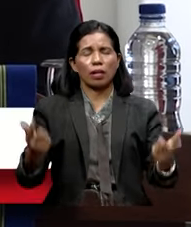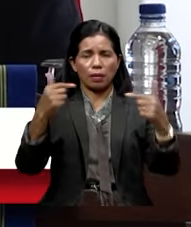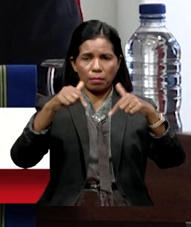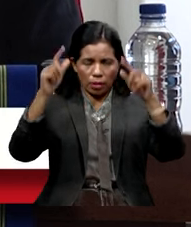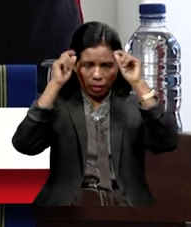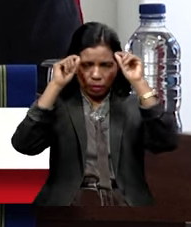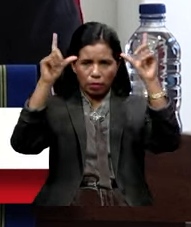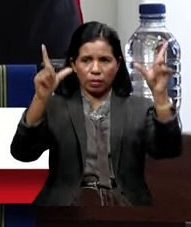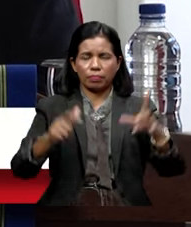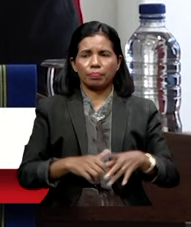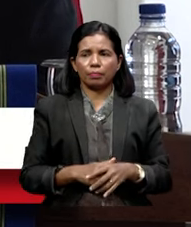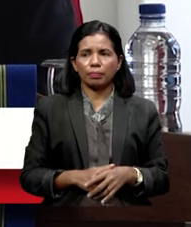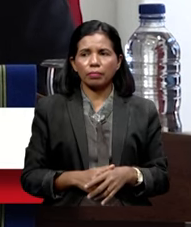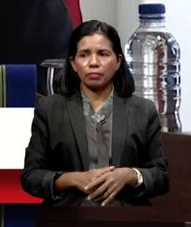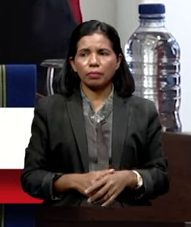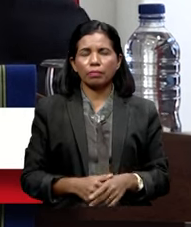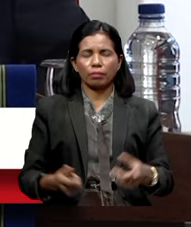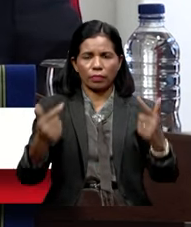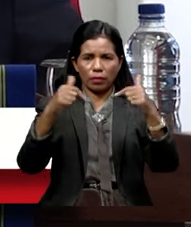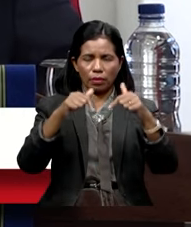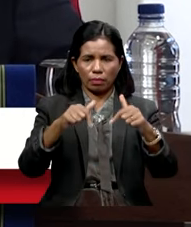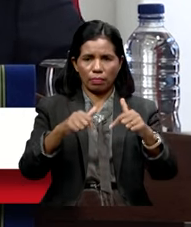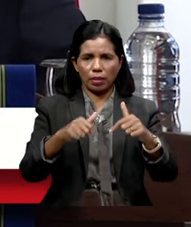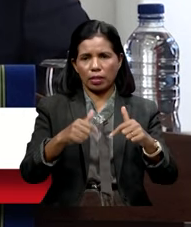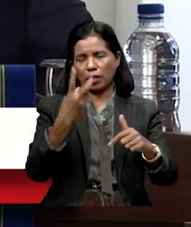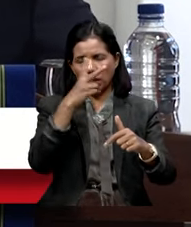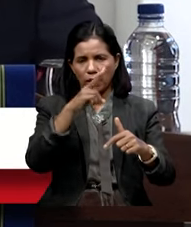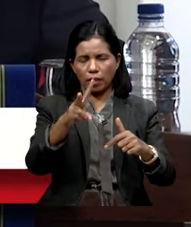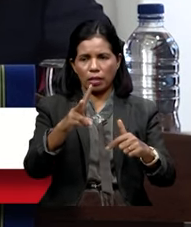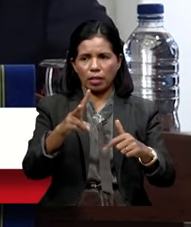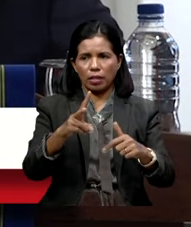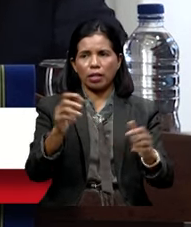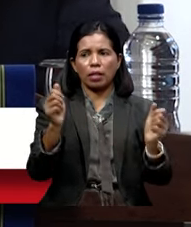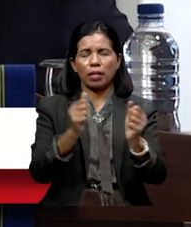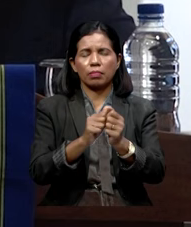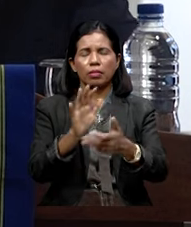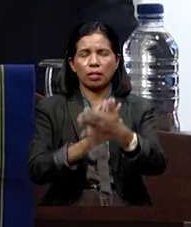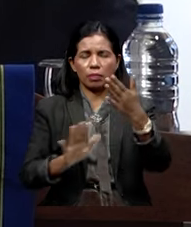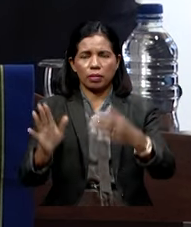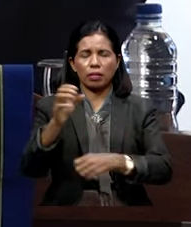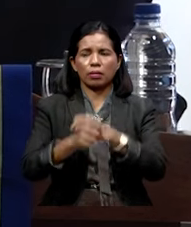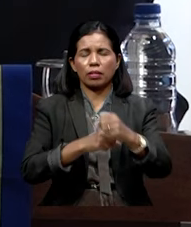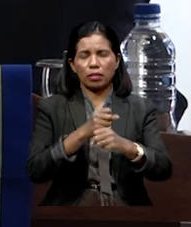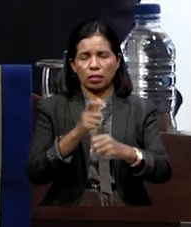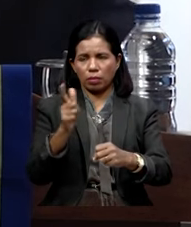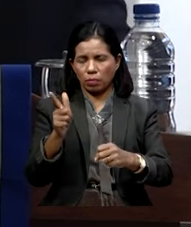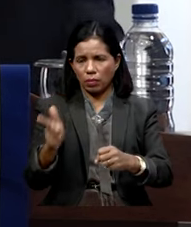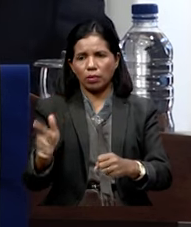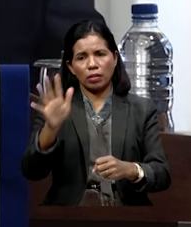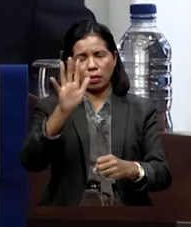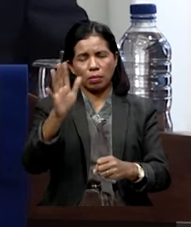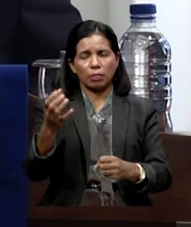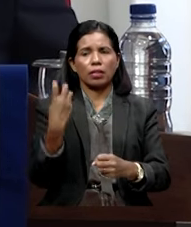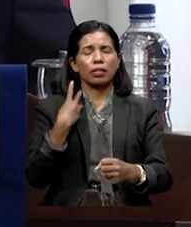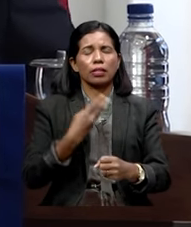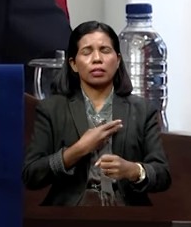Timor, mas há muito cuido e a celebração de 25 anos do referendo, e